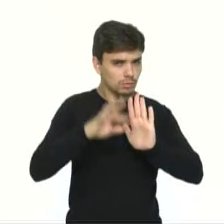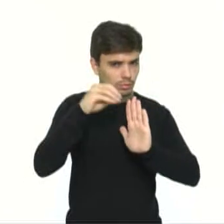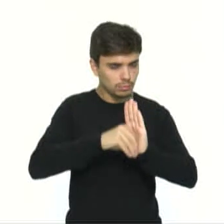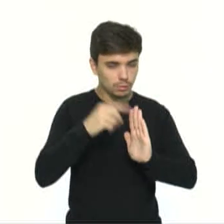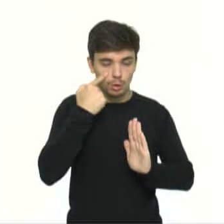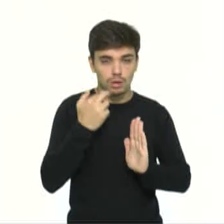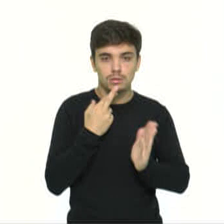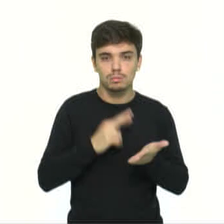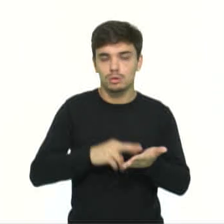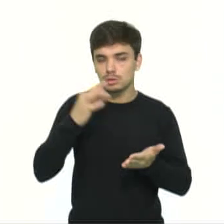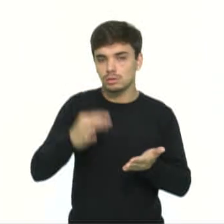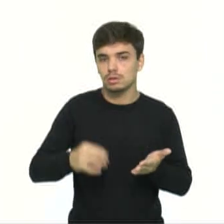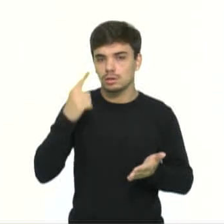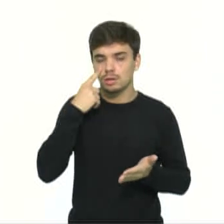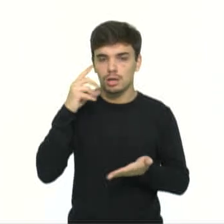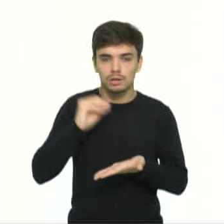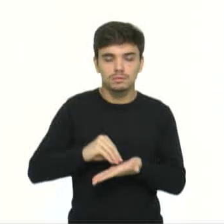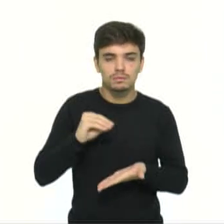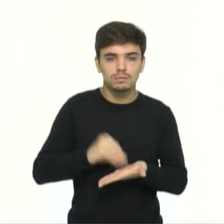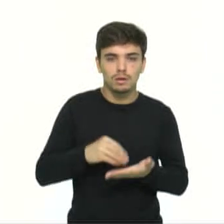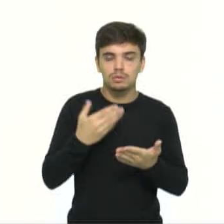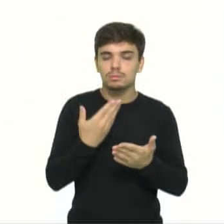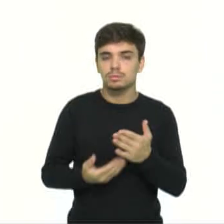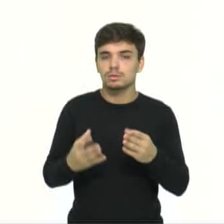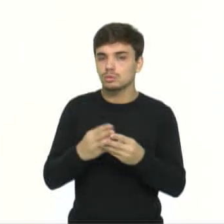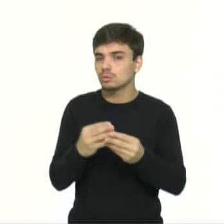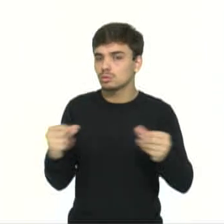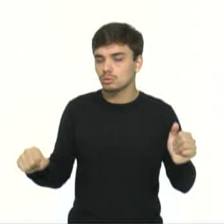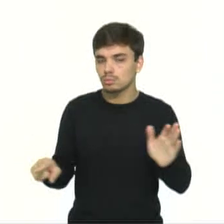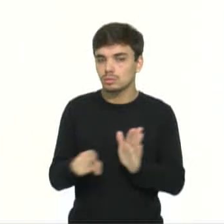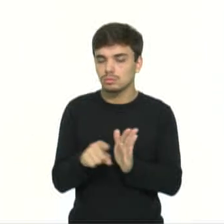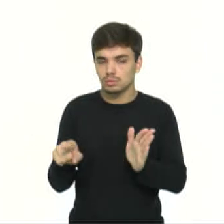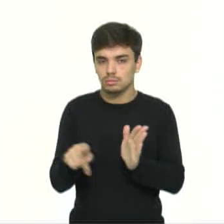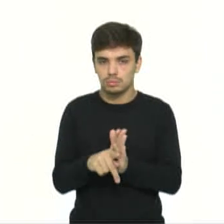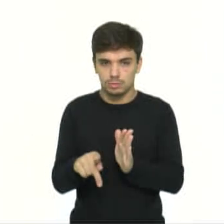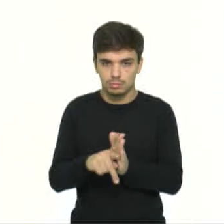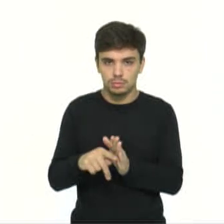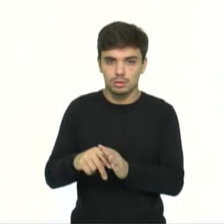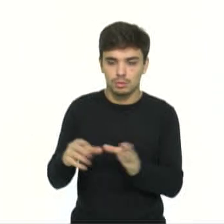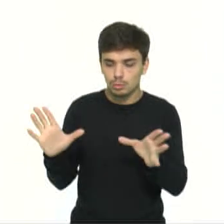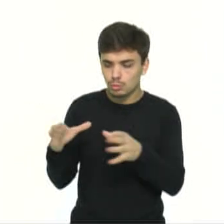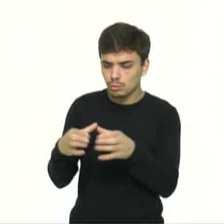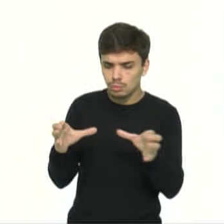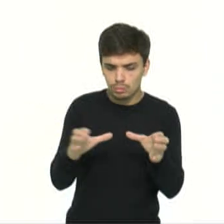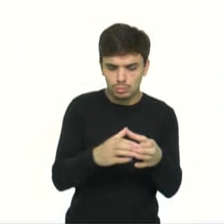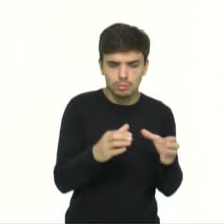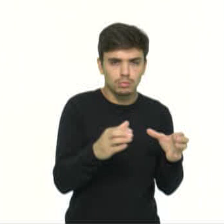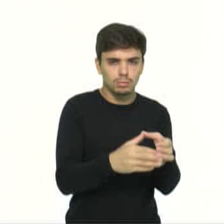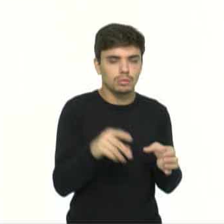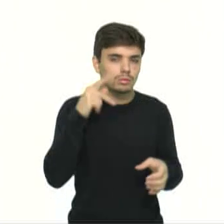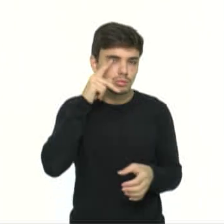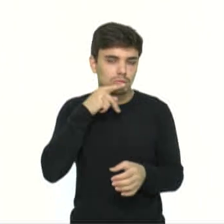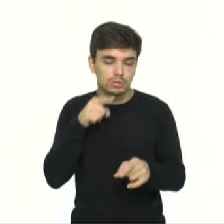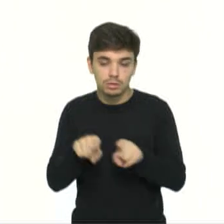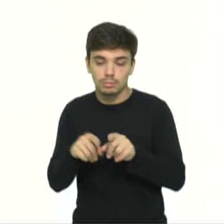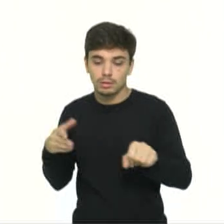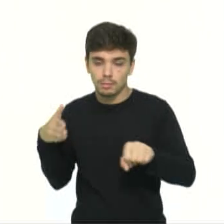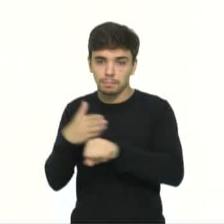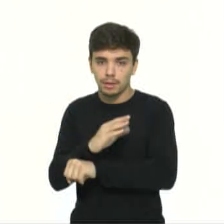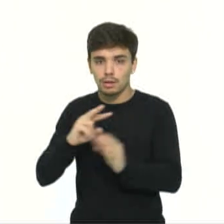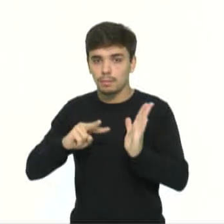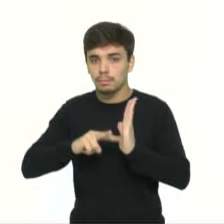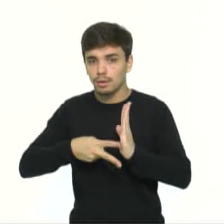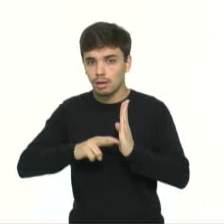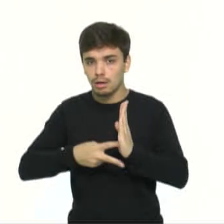Resposta correta, a extinção dos partidos políticos, como aí uma característica desses regimes, intervenção nos sindicatos, né,